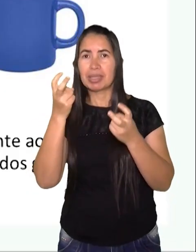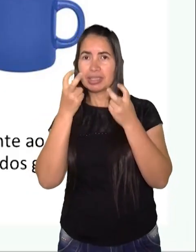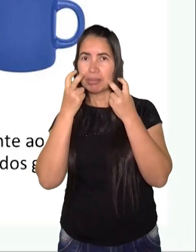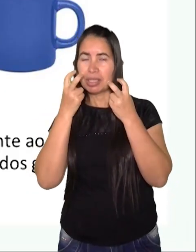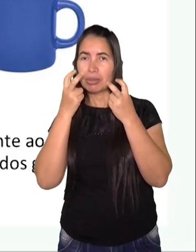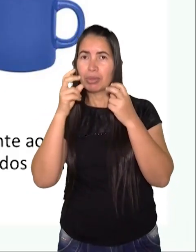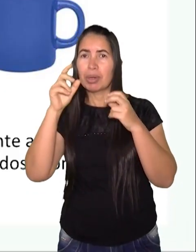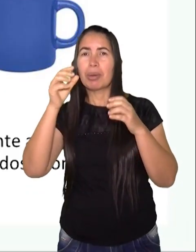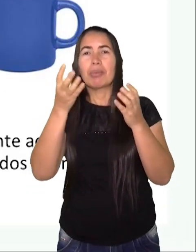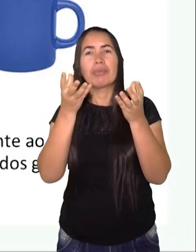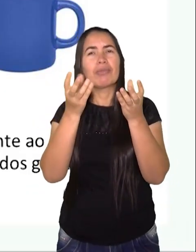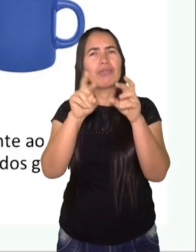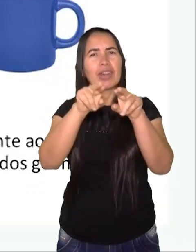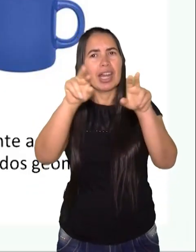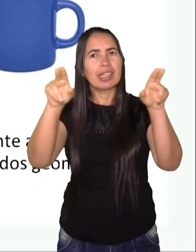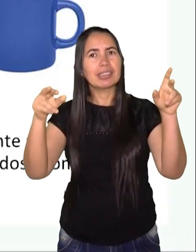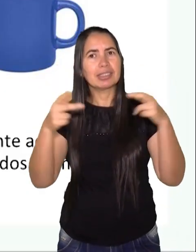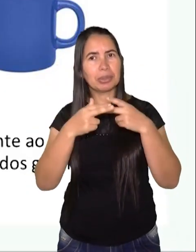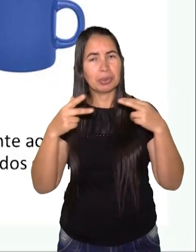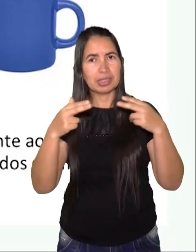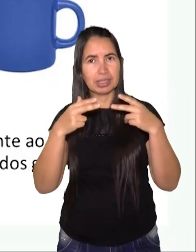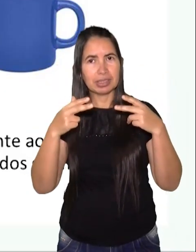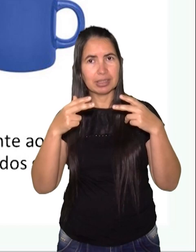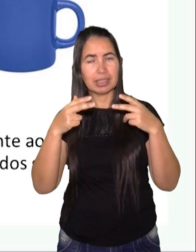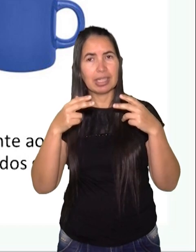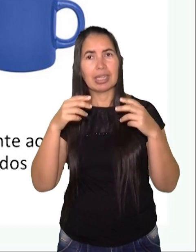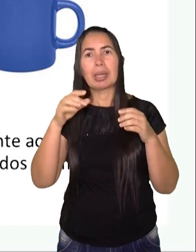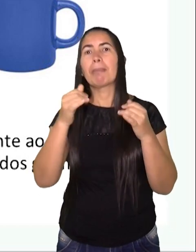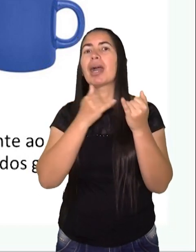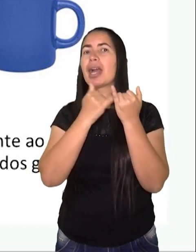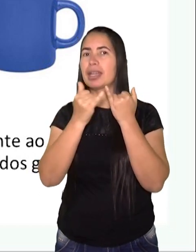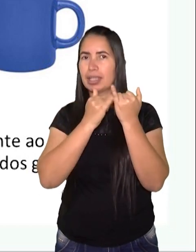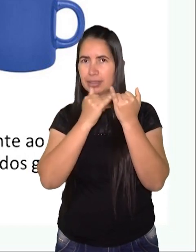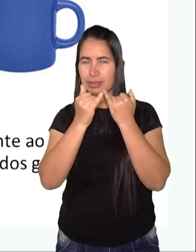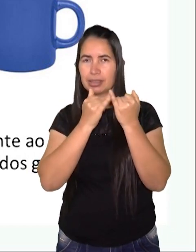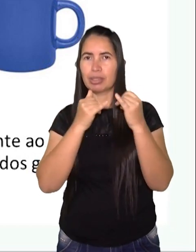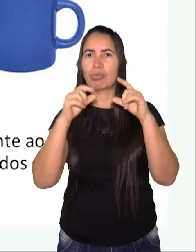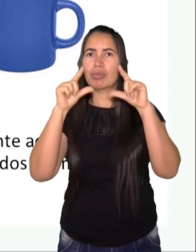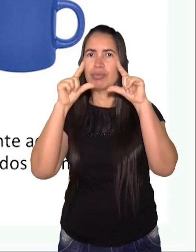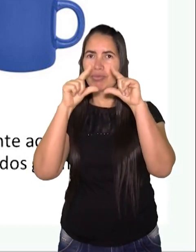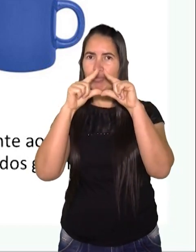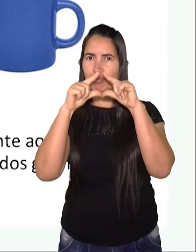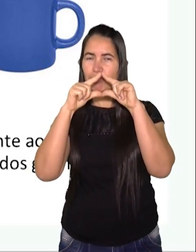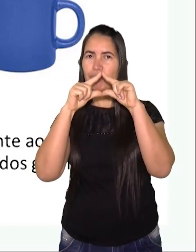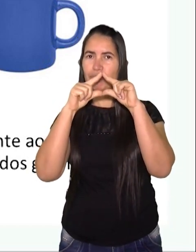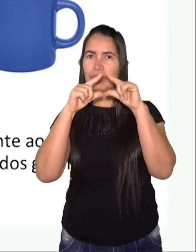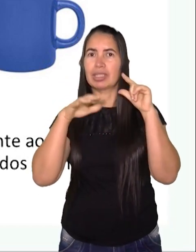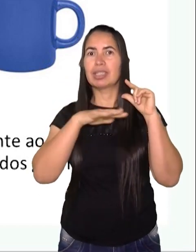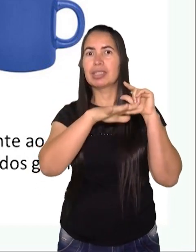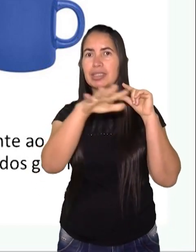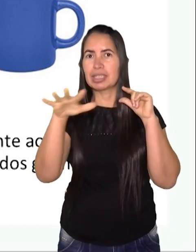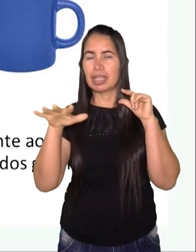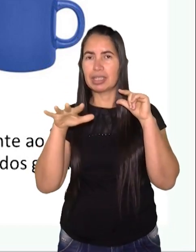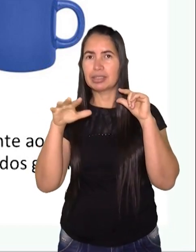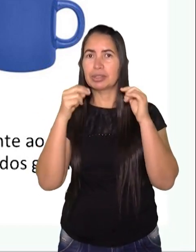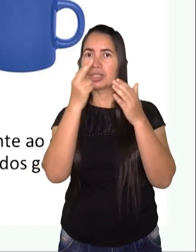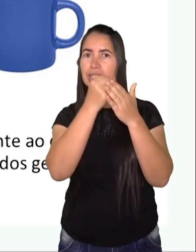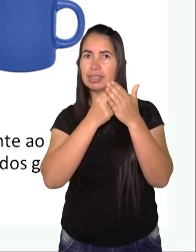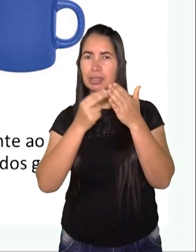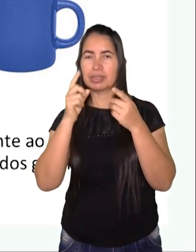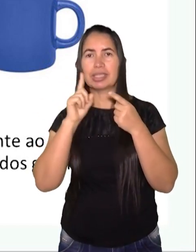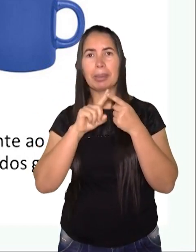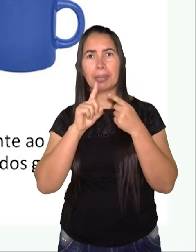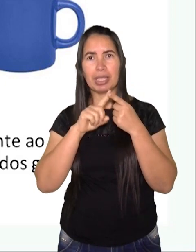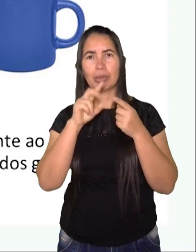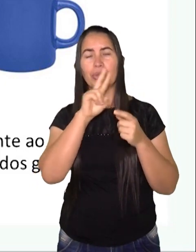Percebeu que muitas coisas em sua volta tem o formato semelhante aos das figuras geométricas espaciais? Essas